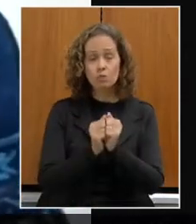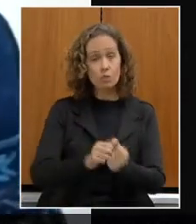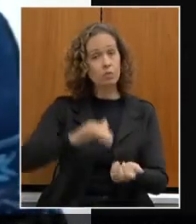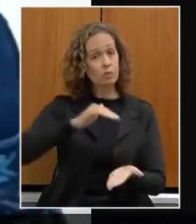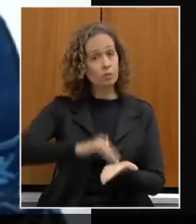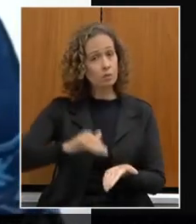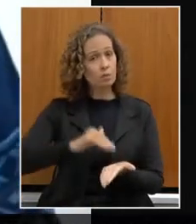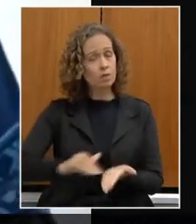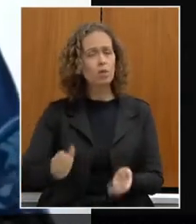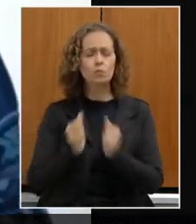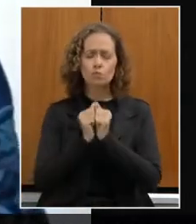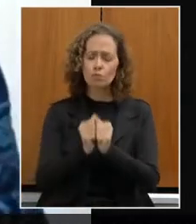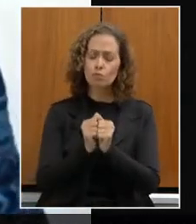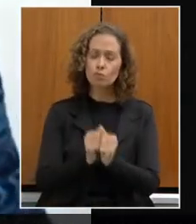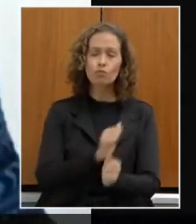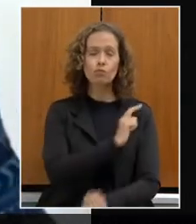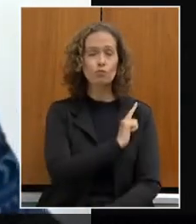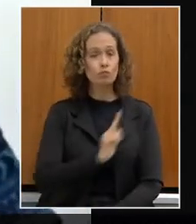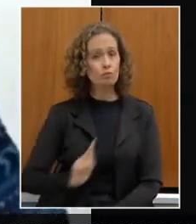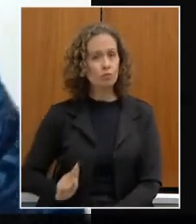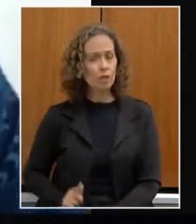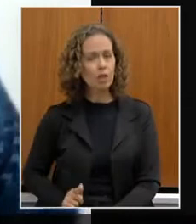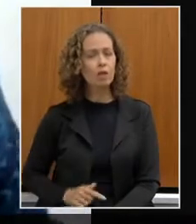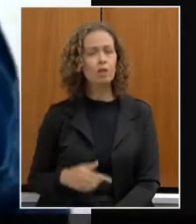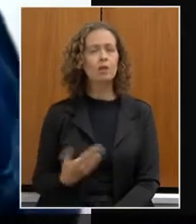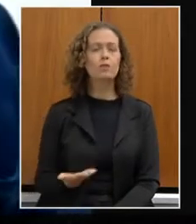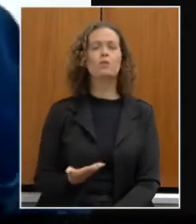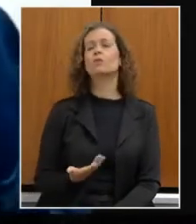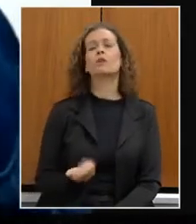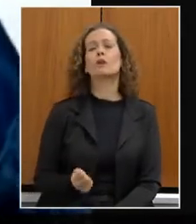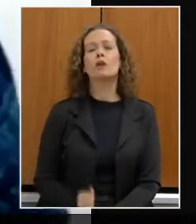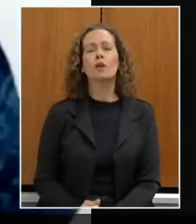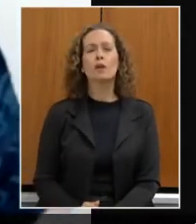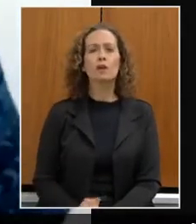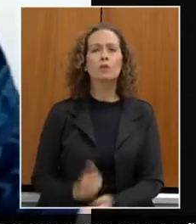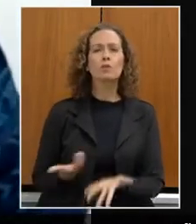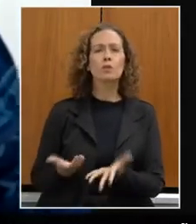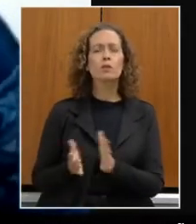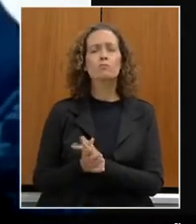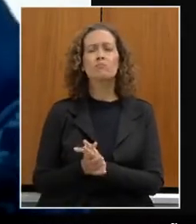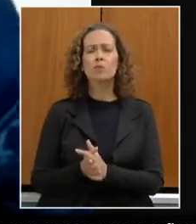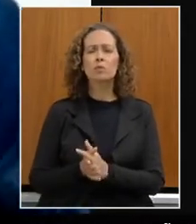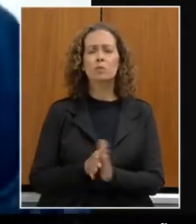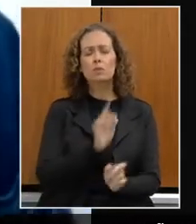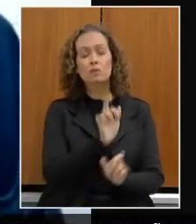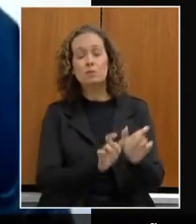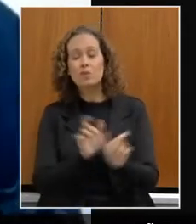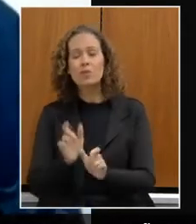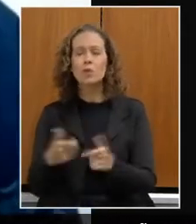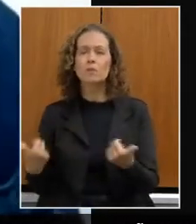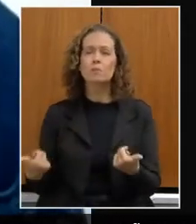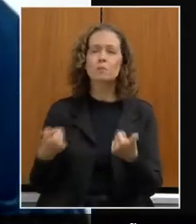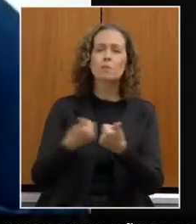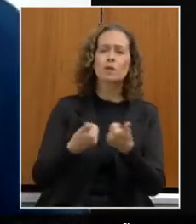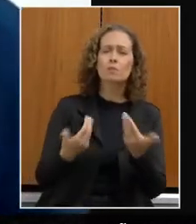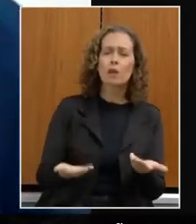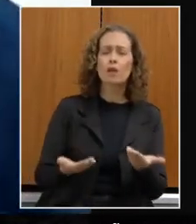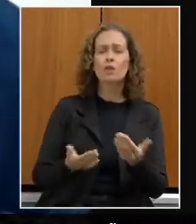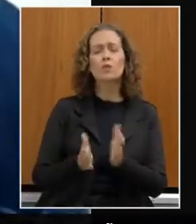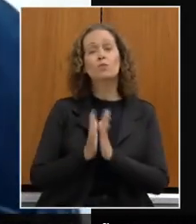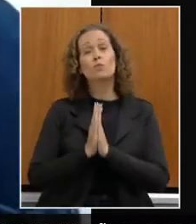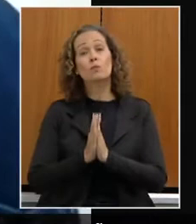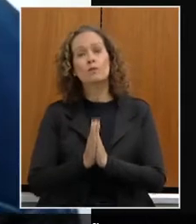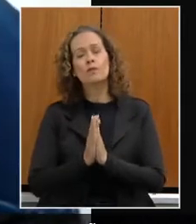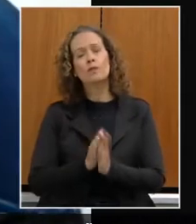junto com o governo com aqueles que estão mais próximos ao governo além do senhor sensibilizasse o